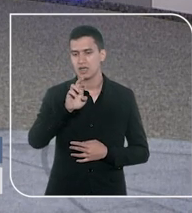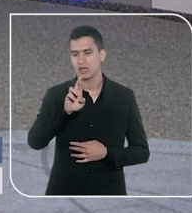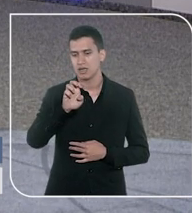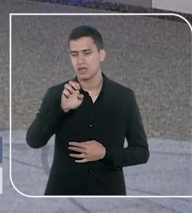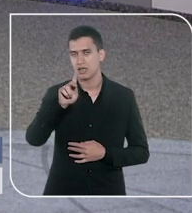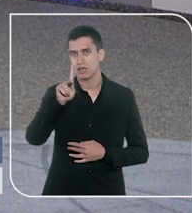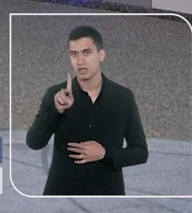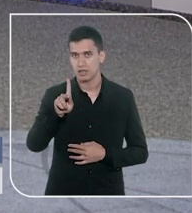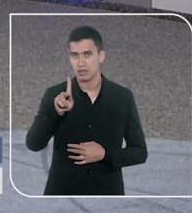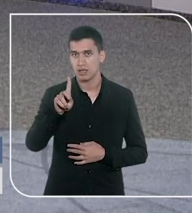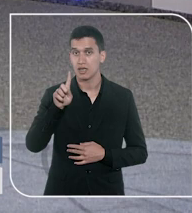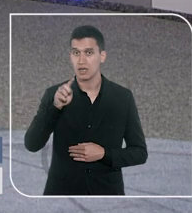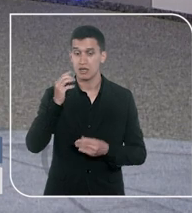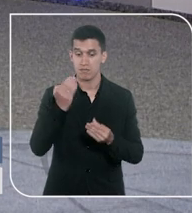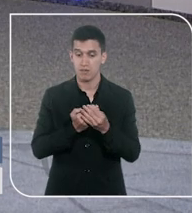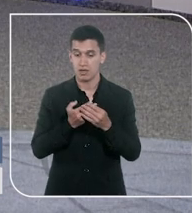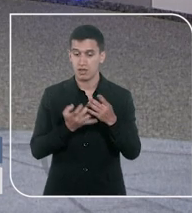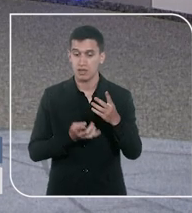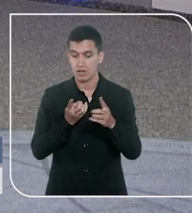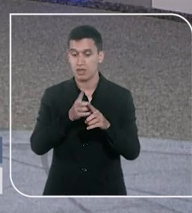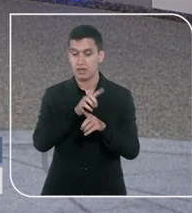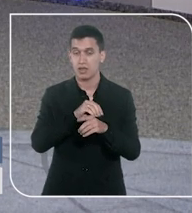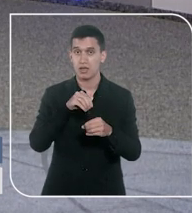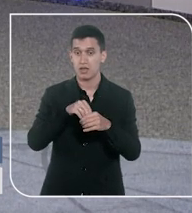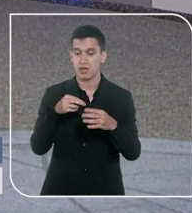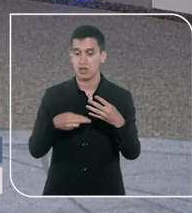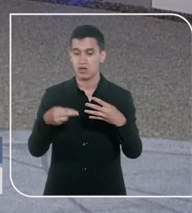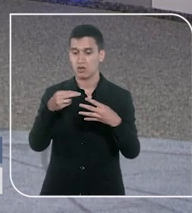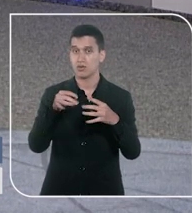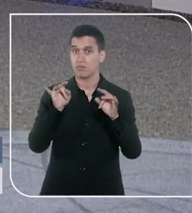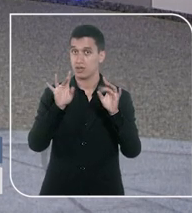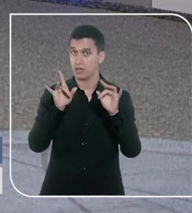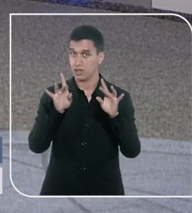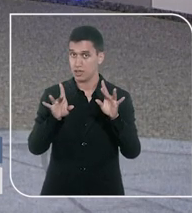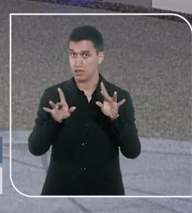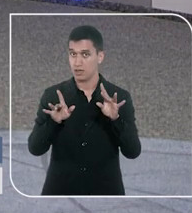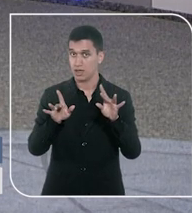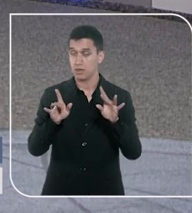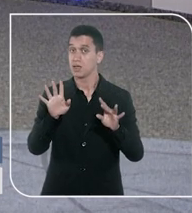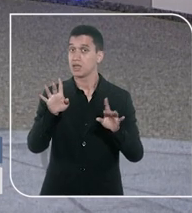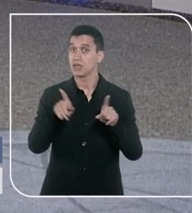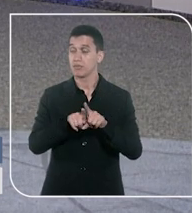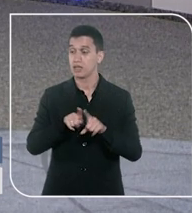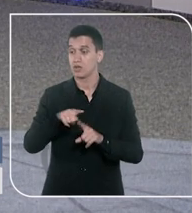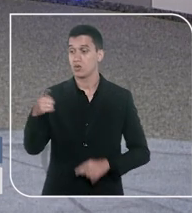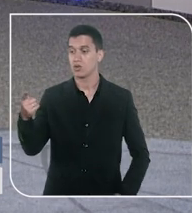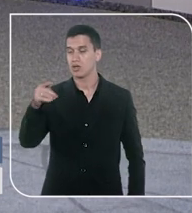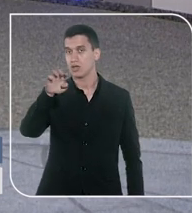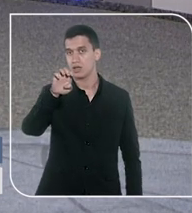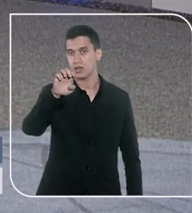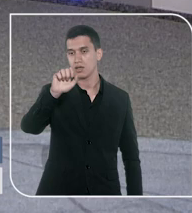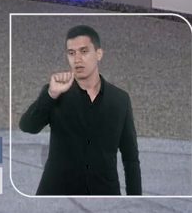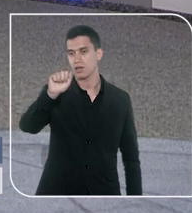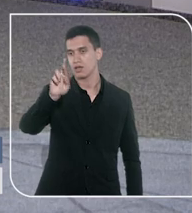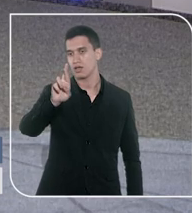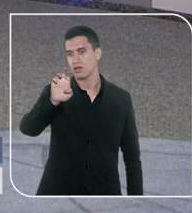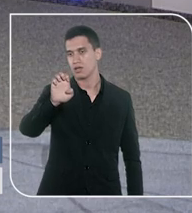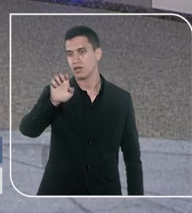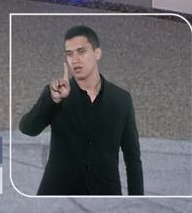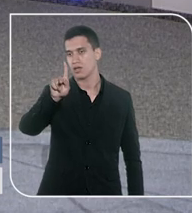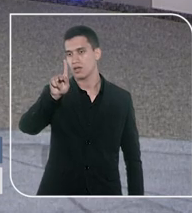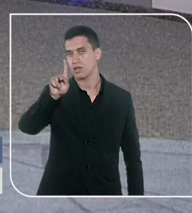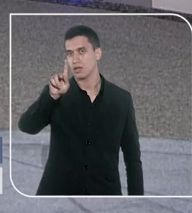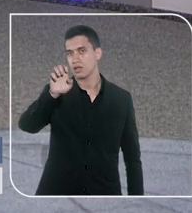estou trazendo embargos de divergência em recurso especial. Mas eu também tenho uma figura do EARESP, que é